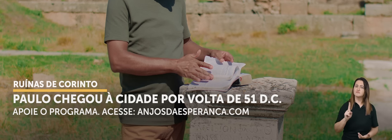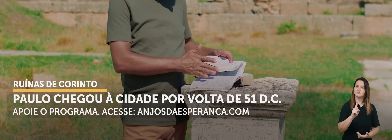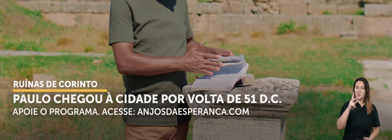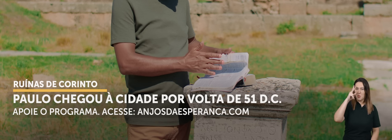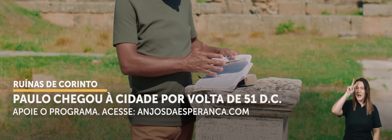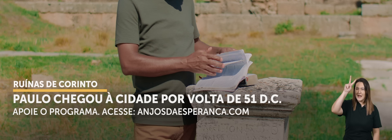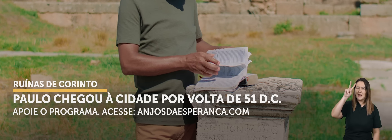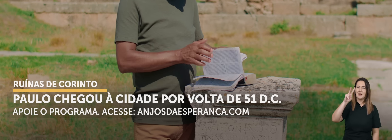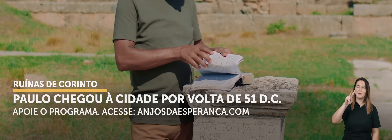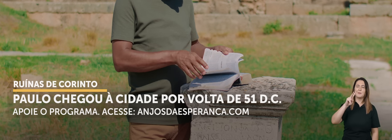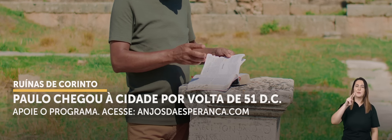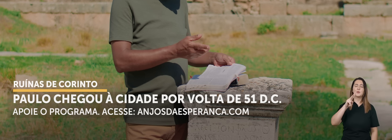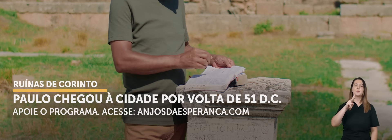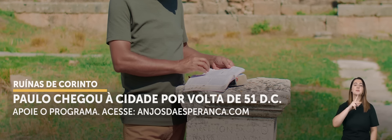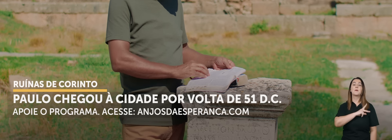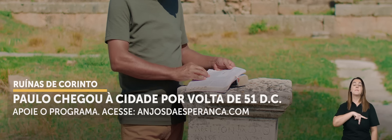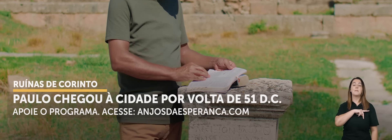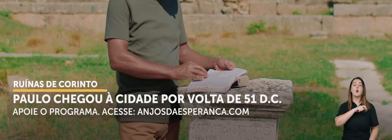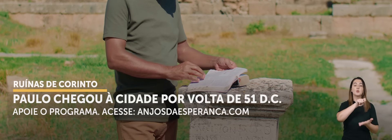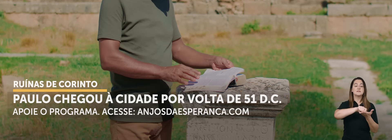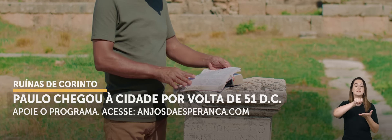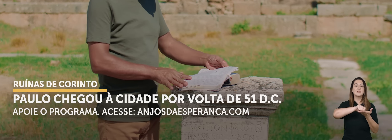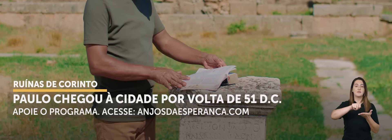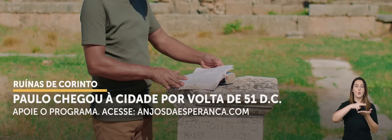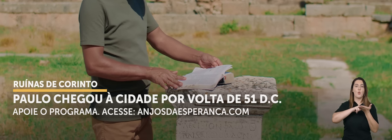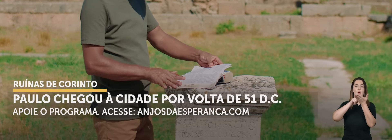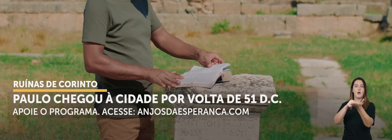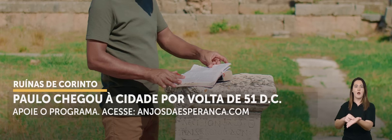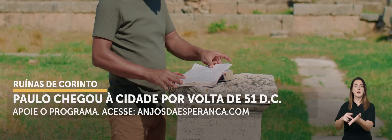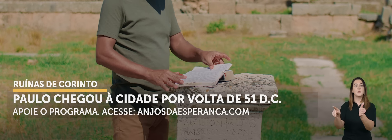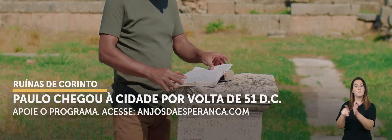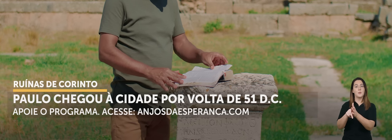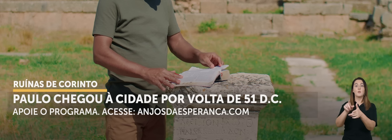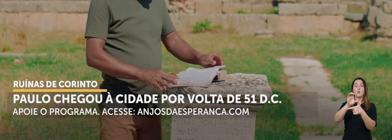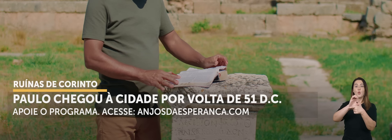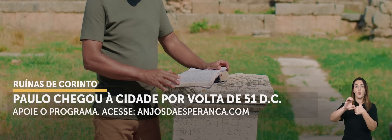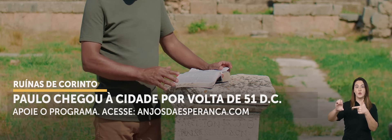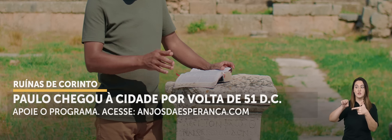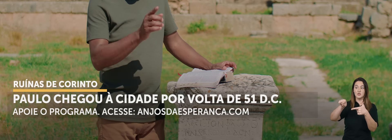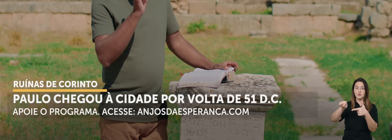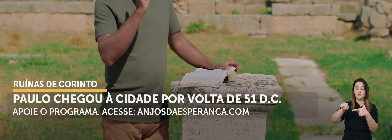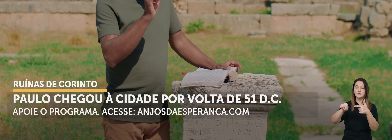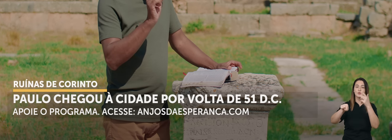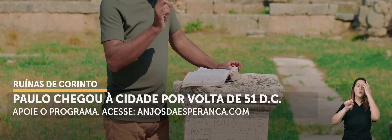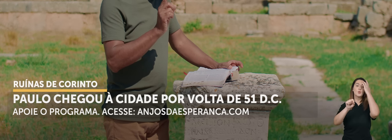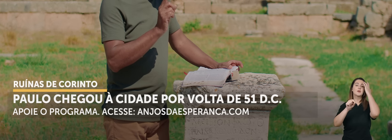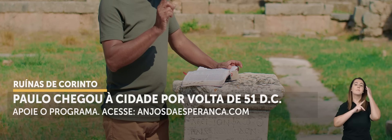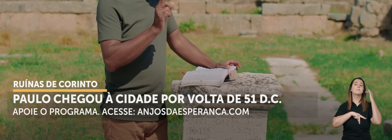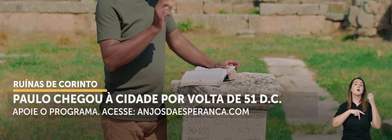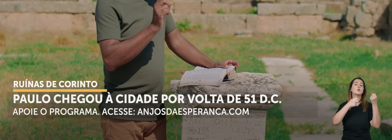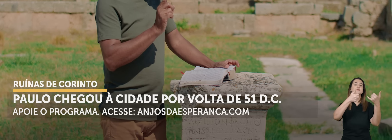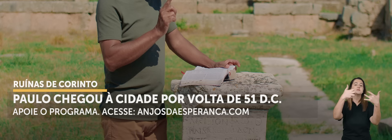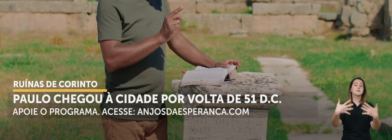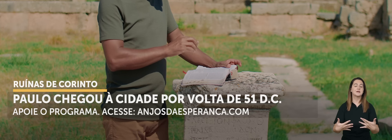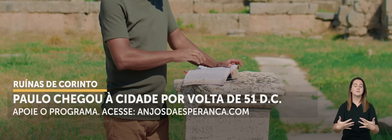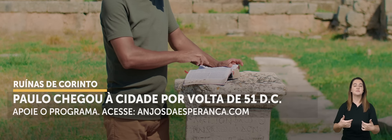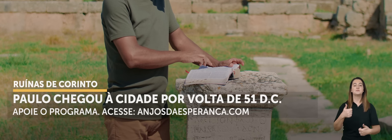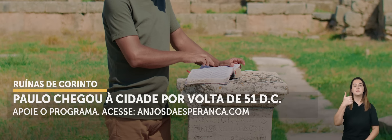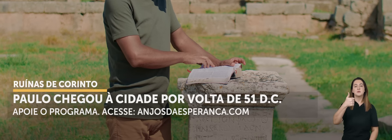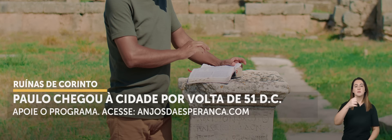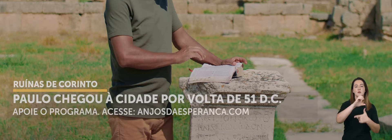da carta que escreveu aqui para os coríntios, justamente para esse lugar, onde ele escreveu o seguinte, 1